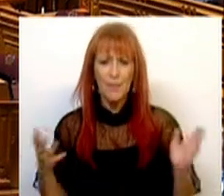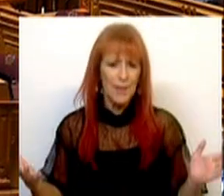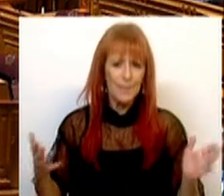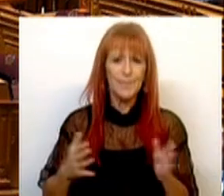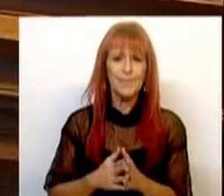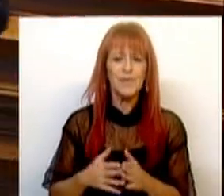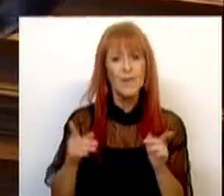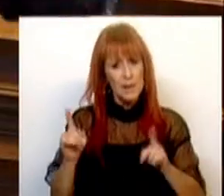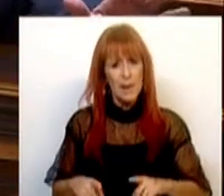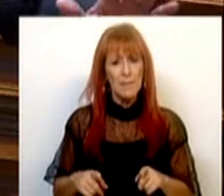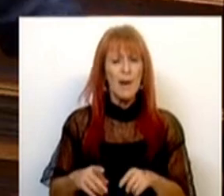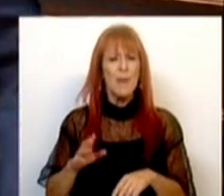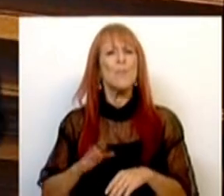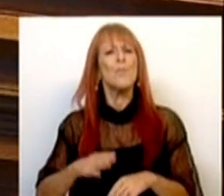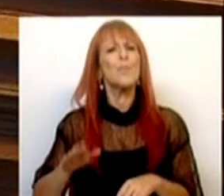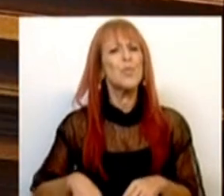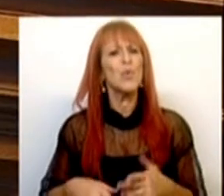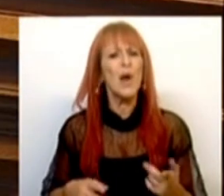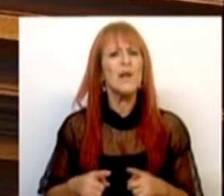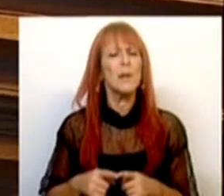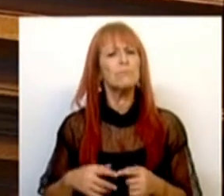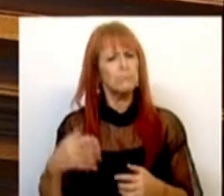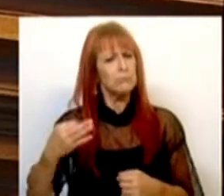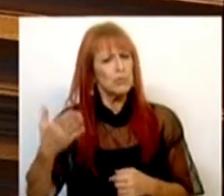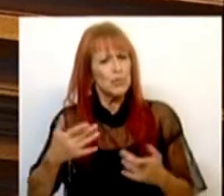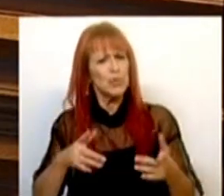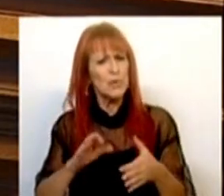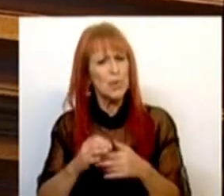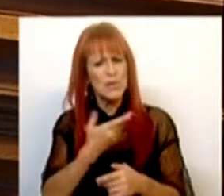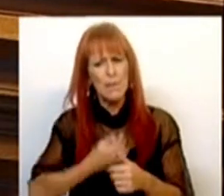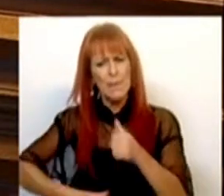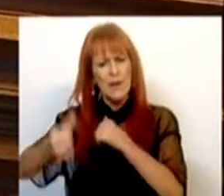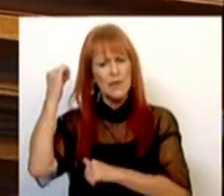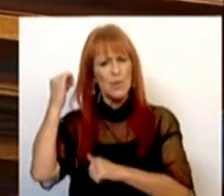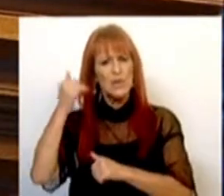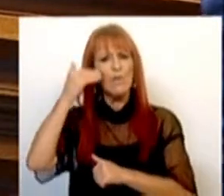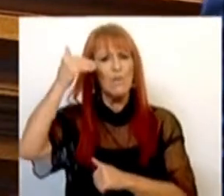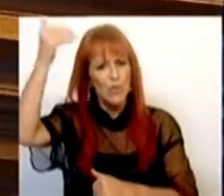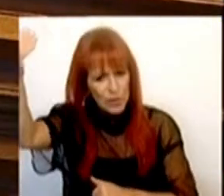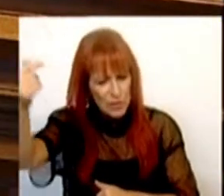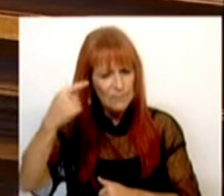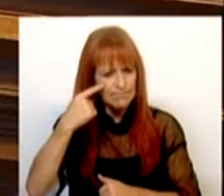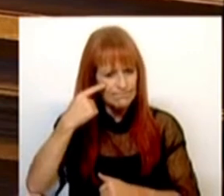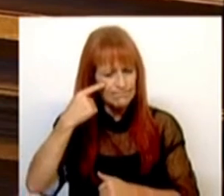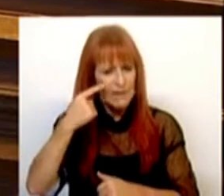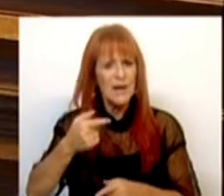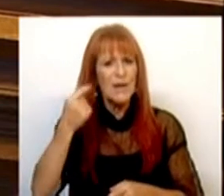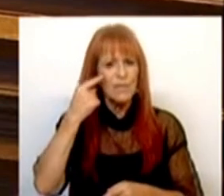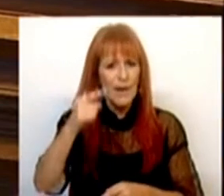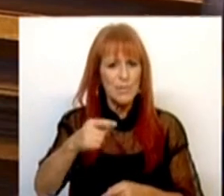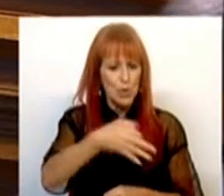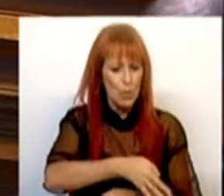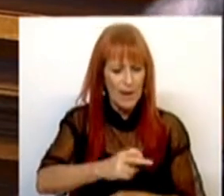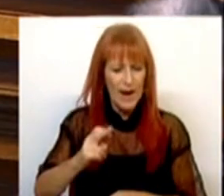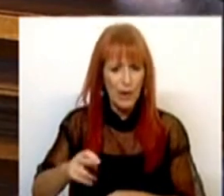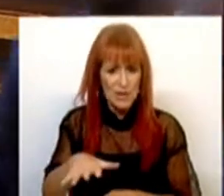E sem surpresa, é também por fazer jus a esta história do passado e projetá-la para o futuro que vemos, só no PRR